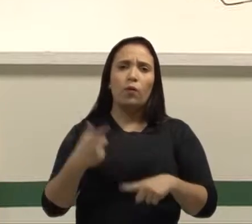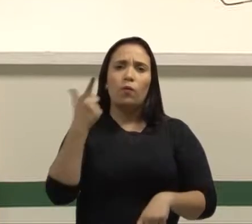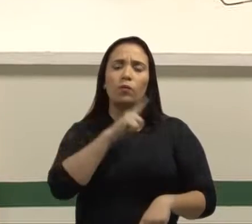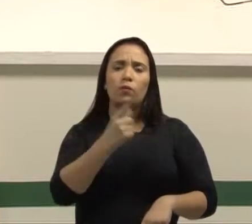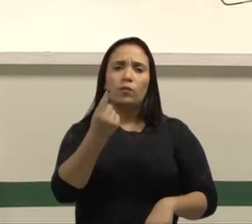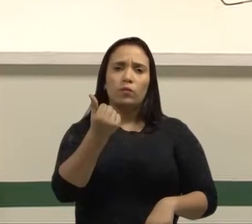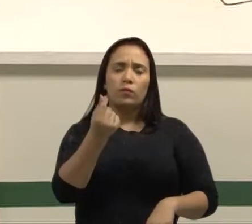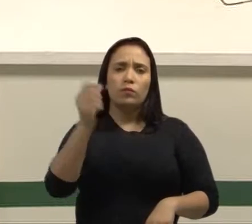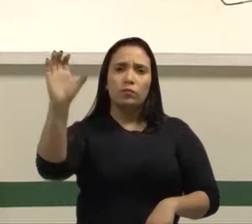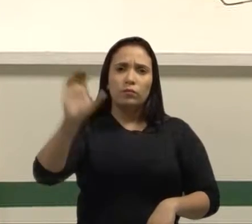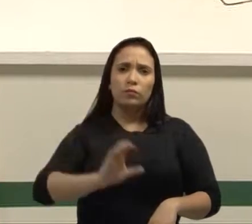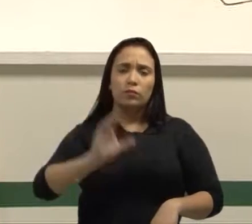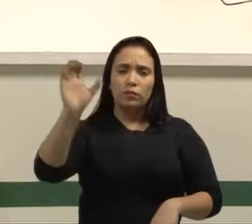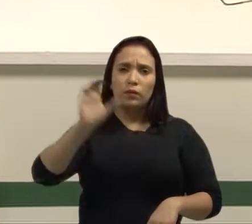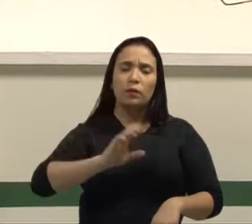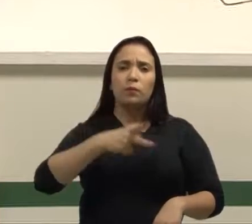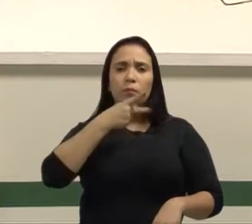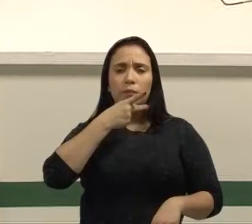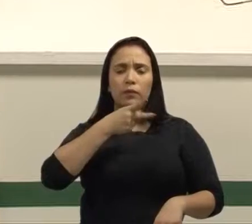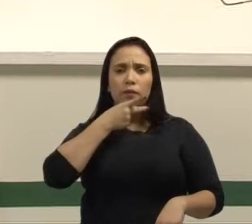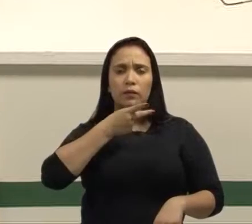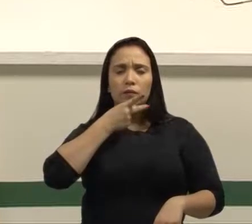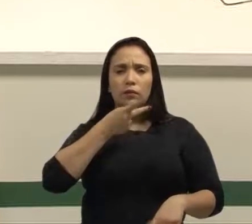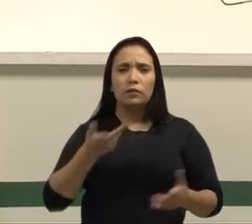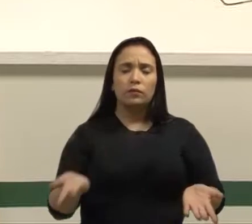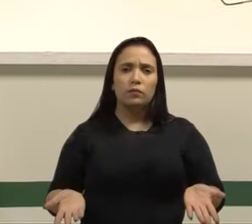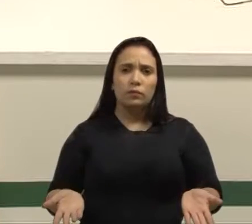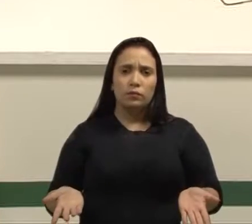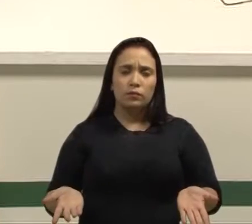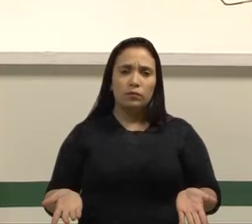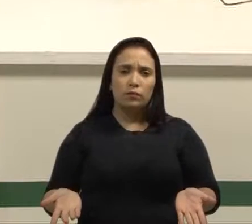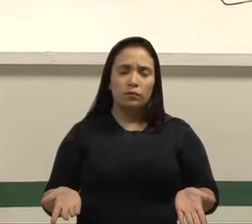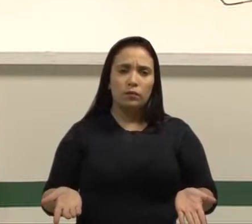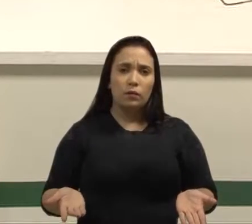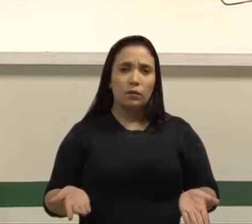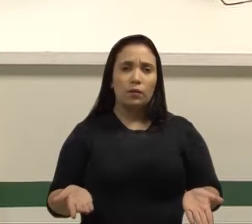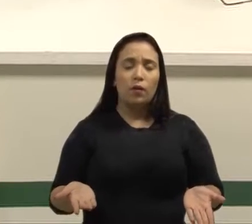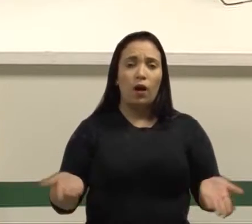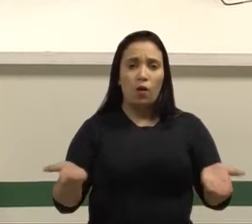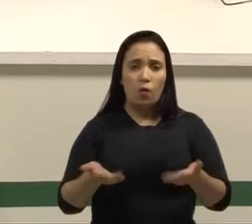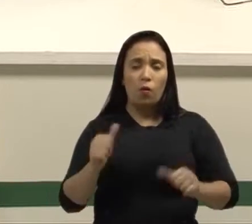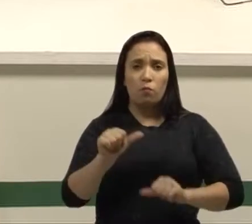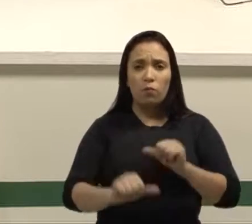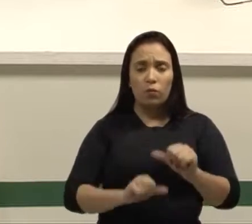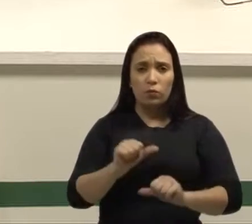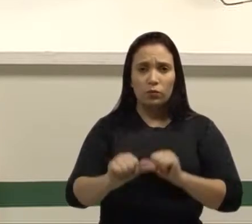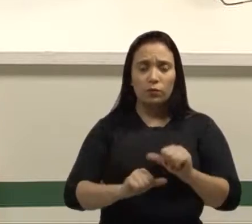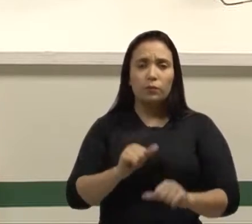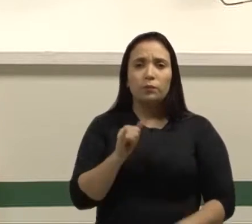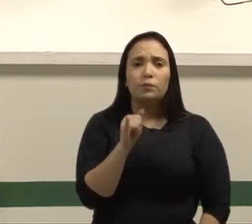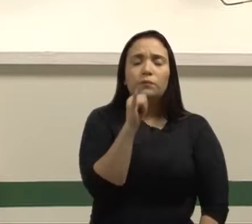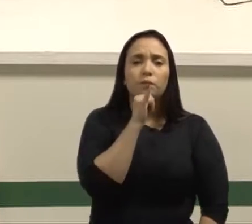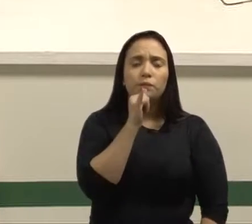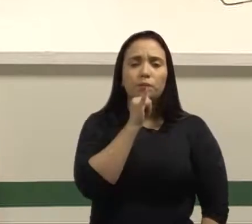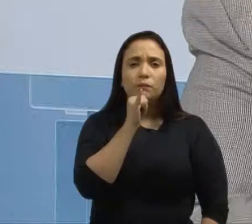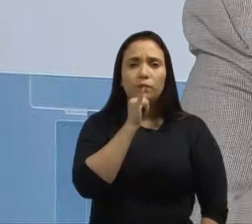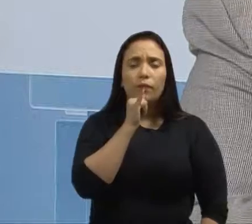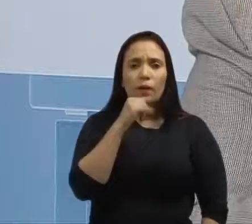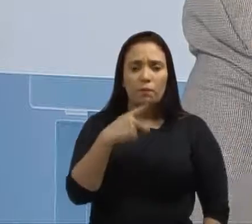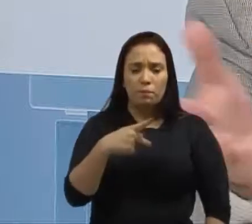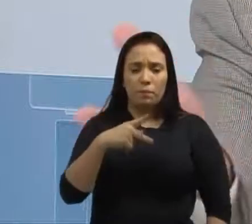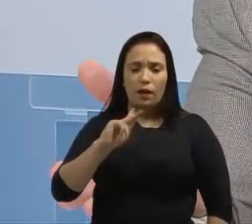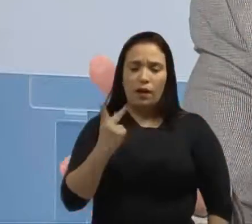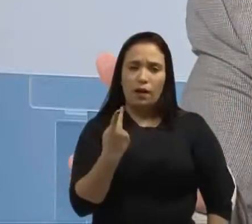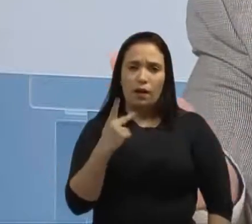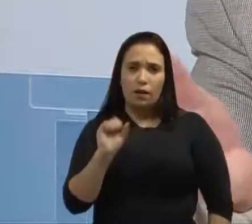A grana que os partidos recebe pelo um deputado federal. Tudo bem. A mudança que está havendo aí no Estado, por exemplo, o PHS, no